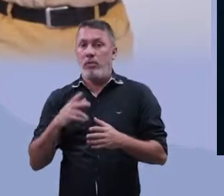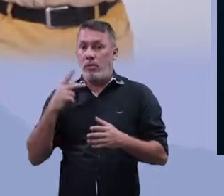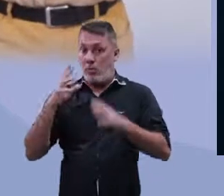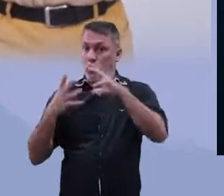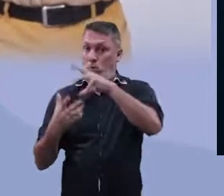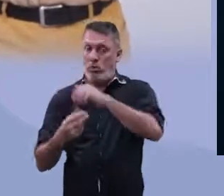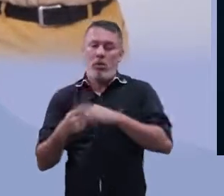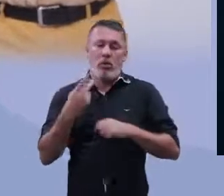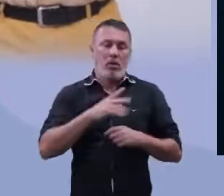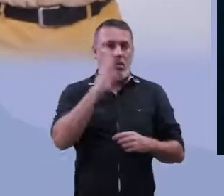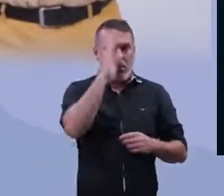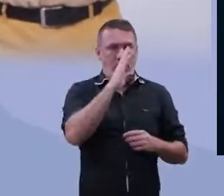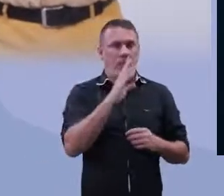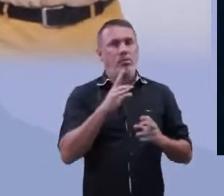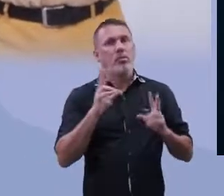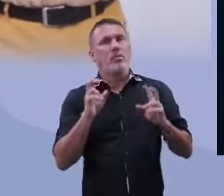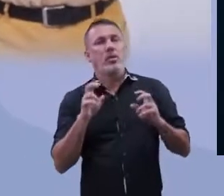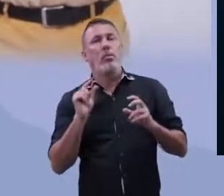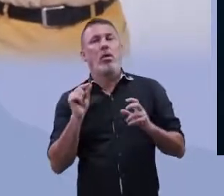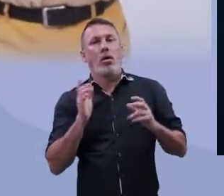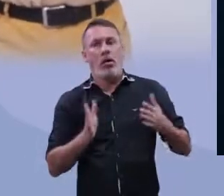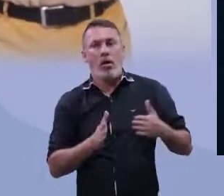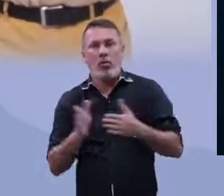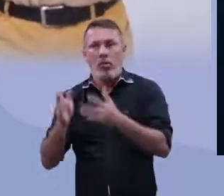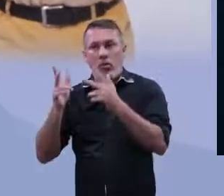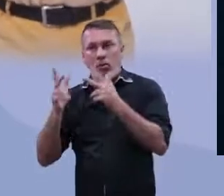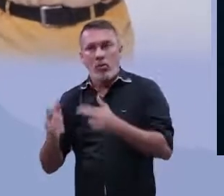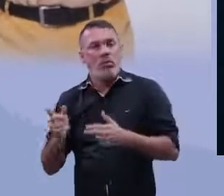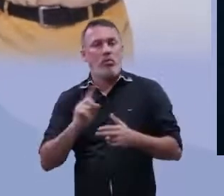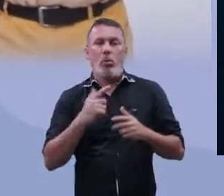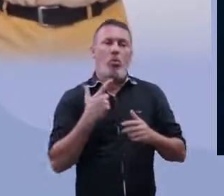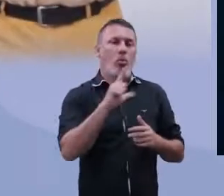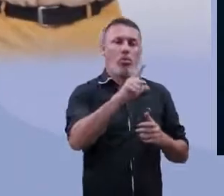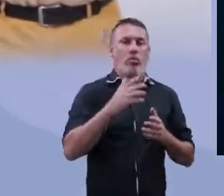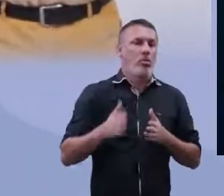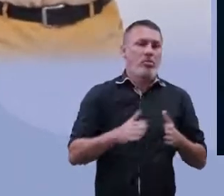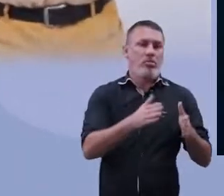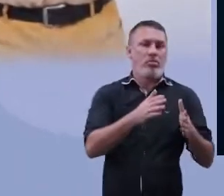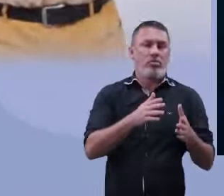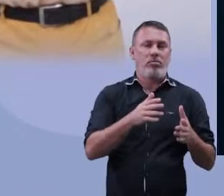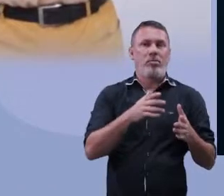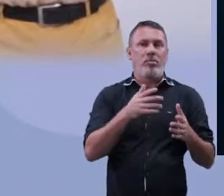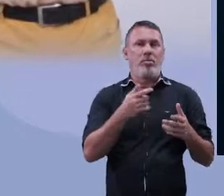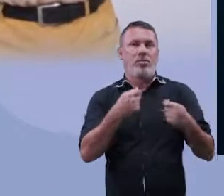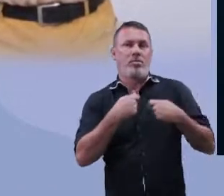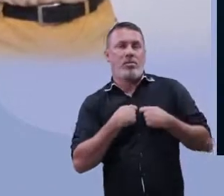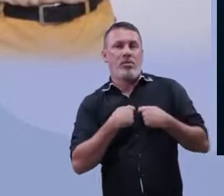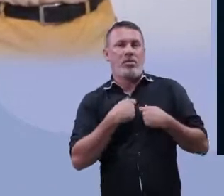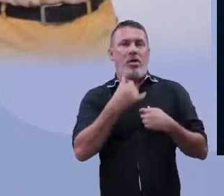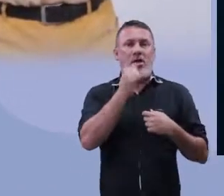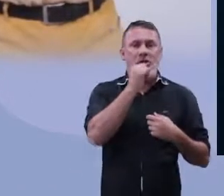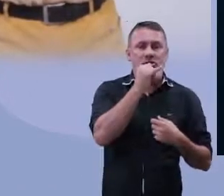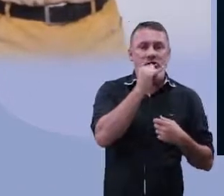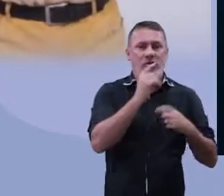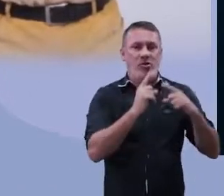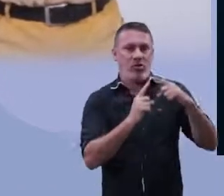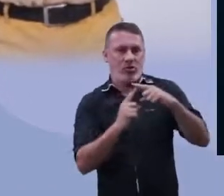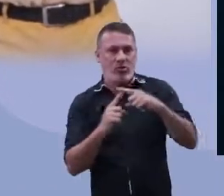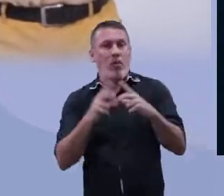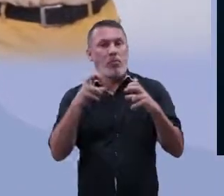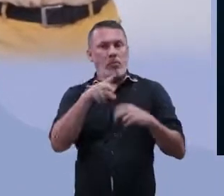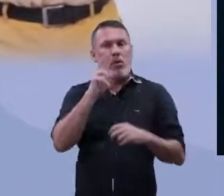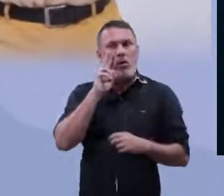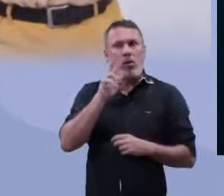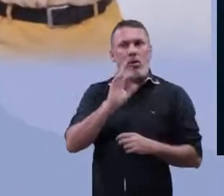energética brasileira, teoricamente, né, ela vai por outra. Né? Então, assim sendo, nós vamos ver que